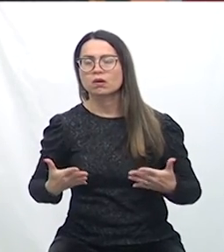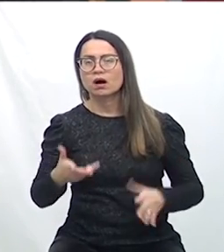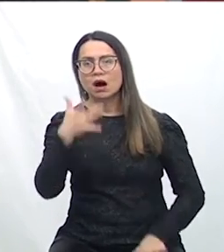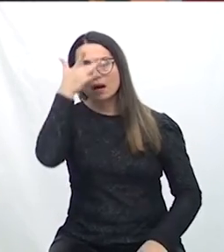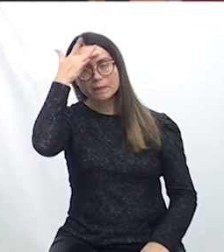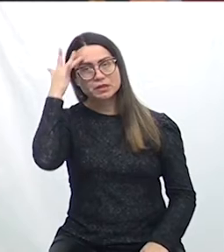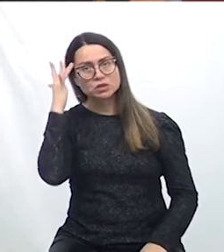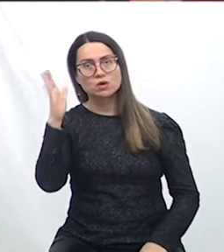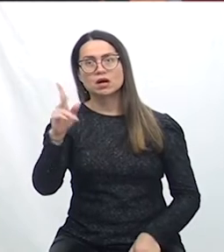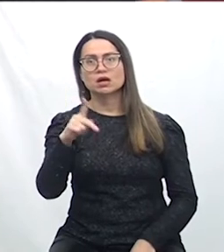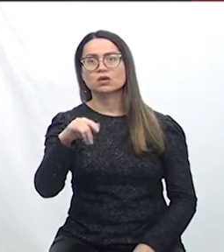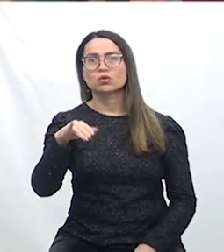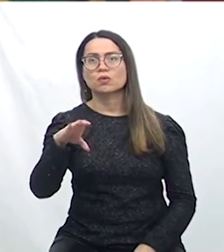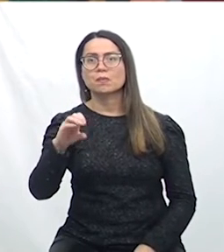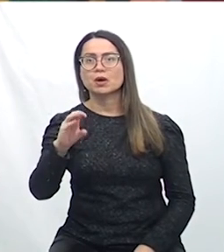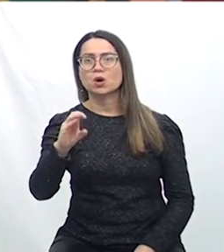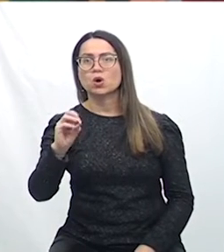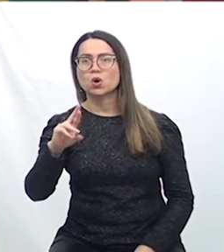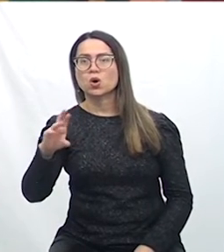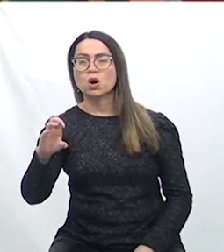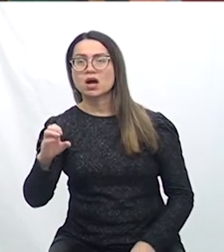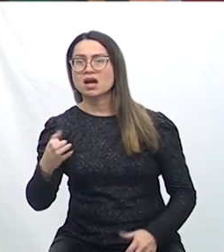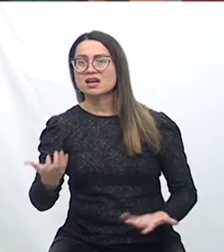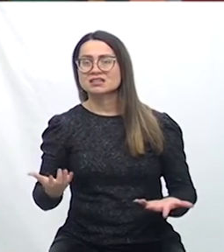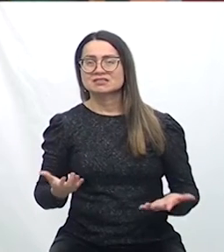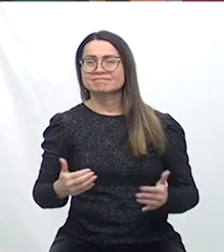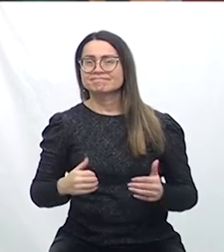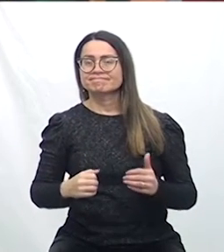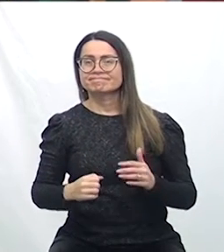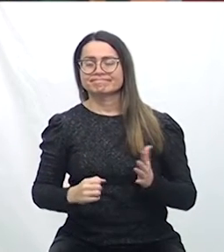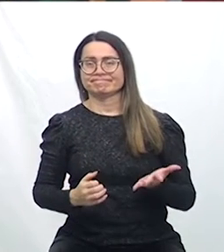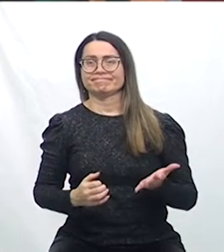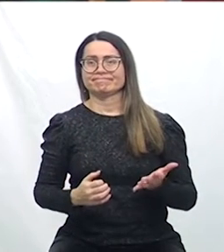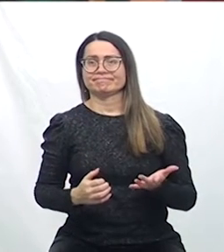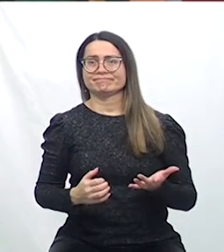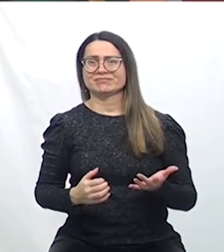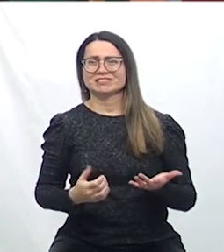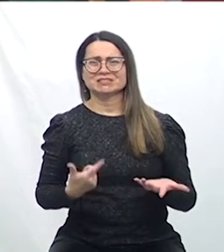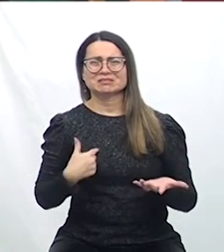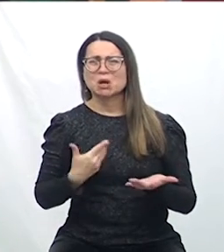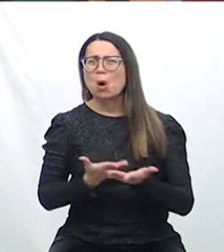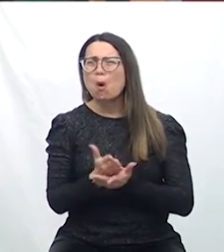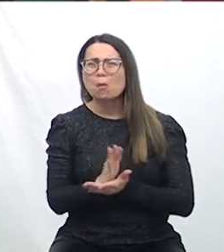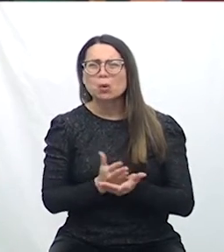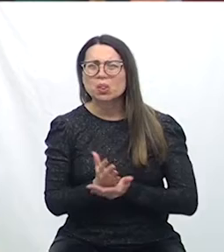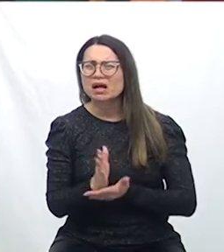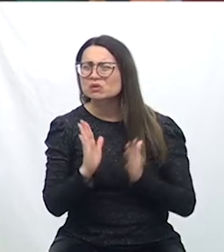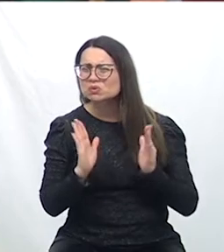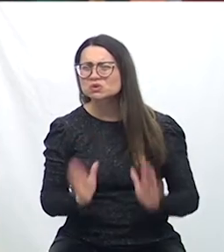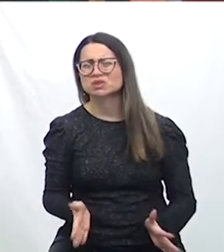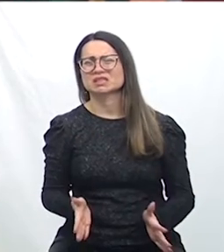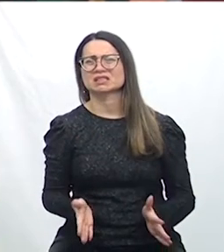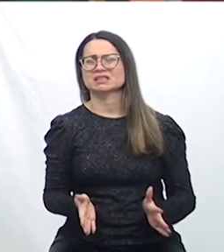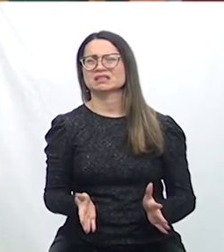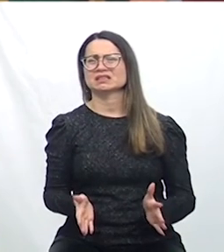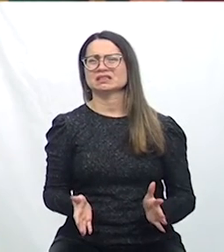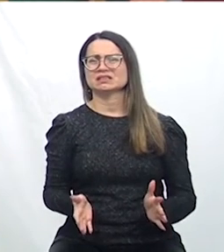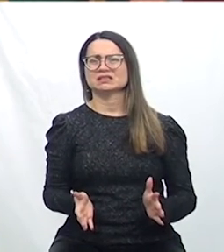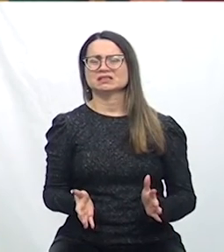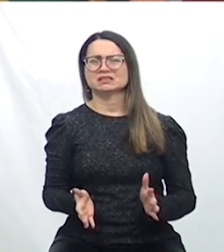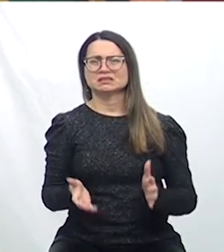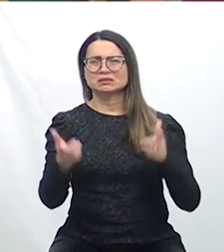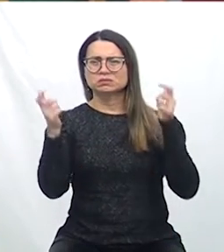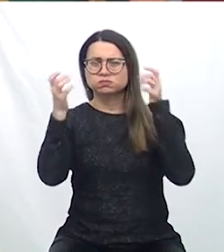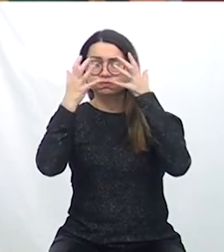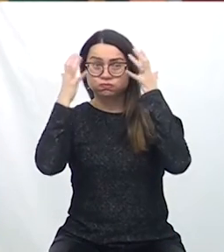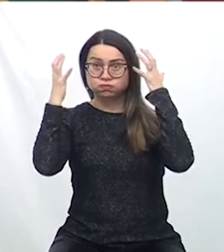não aguenta mais. Conversei agora com o secretário Tita, veio hoje uma engenheira da Secretaria de Infraestrutura analisar